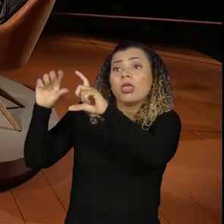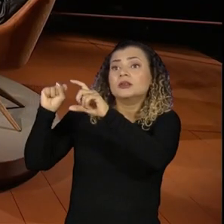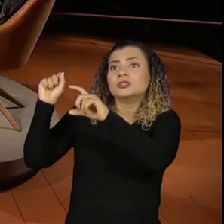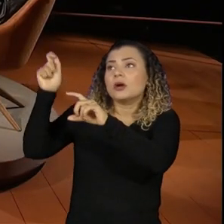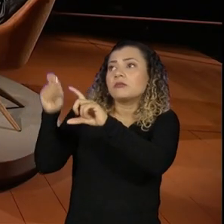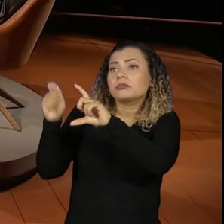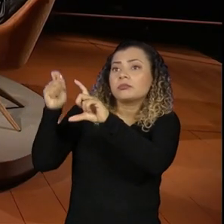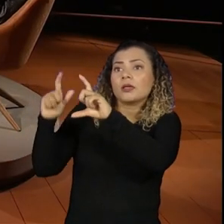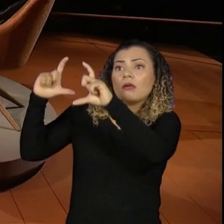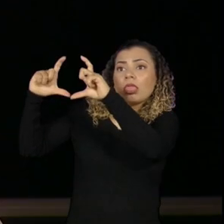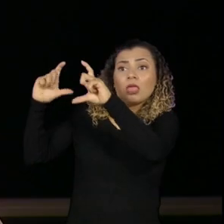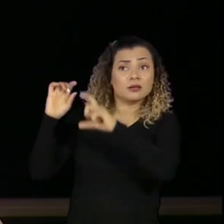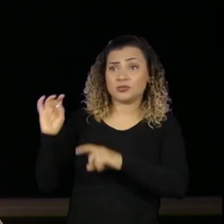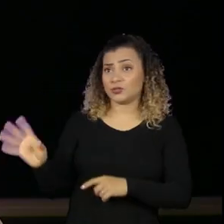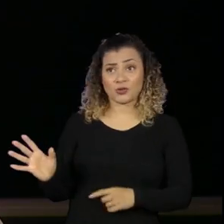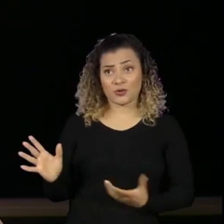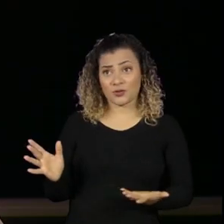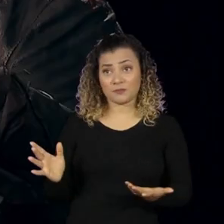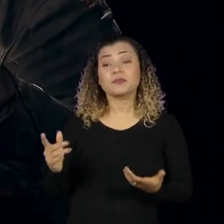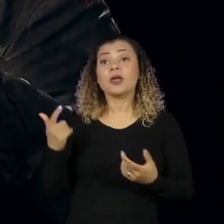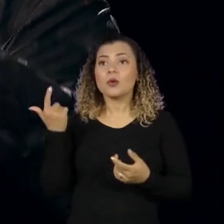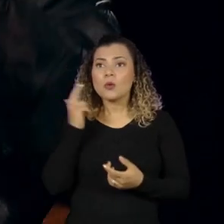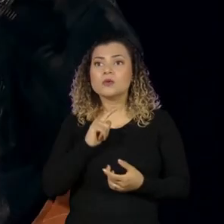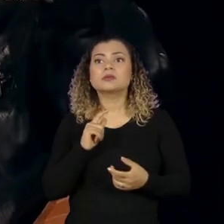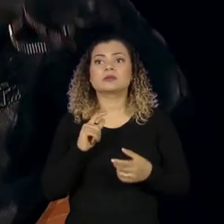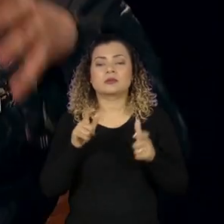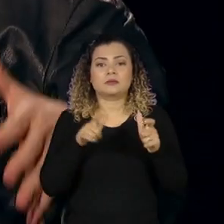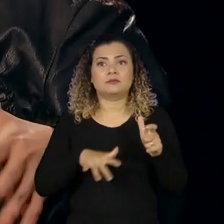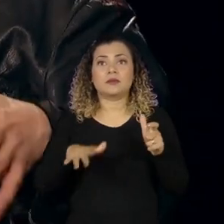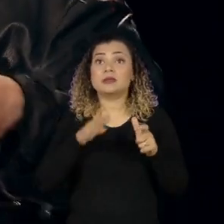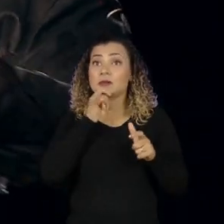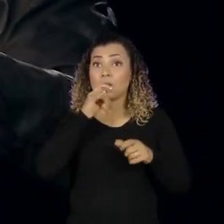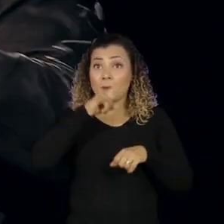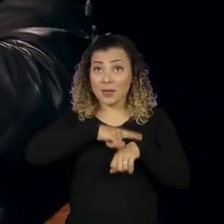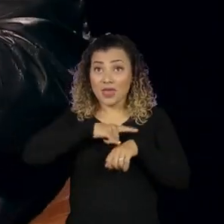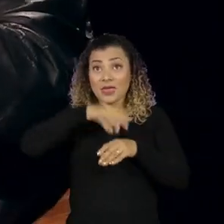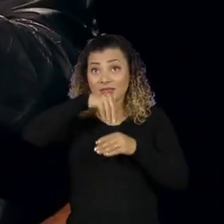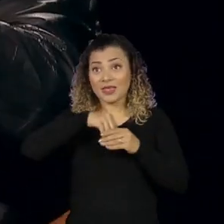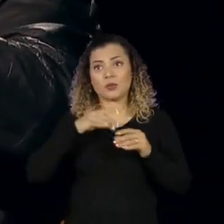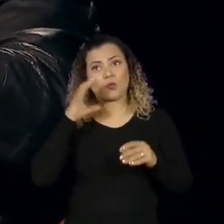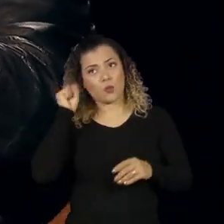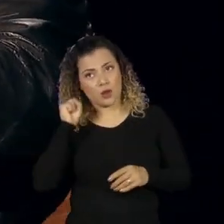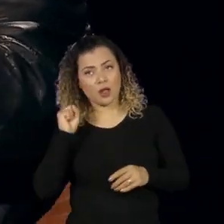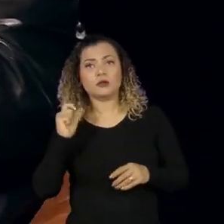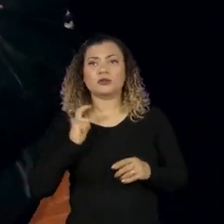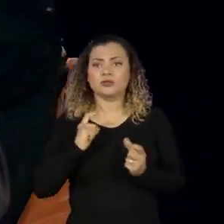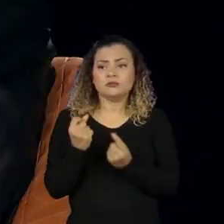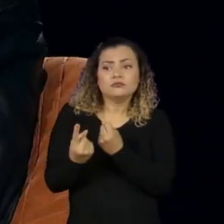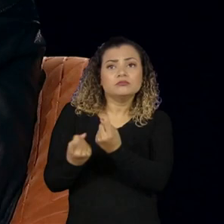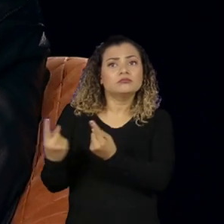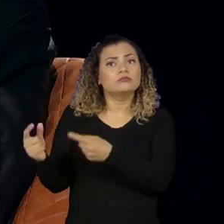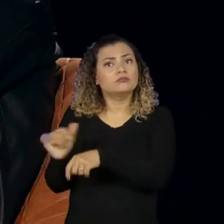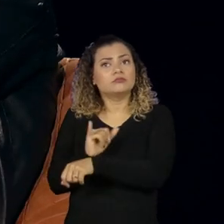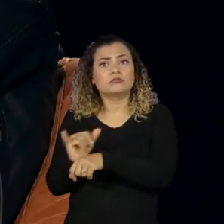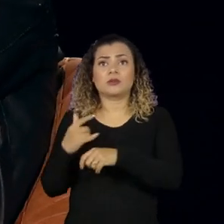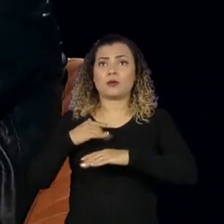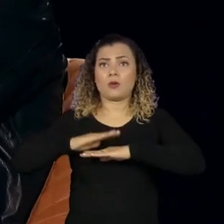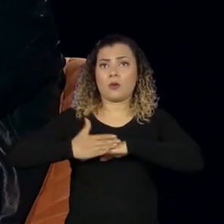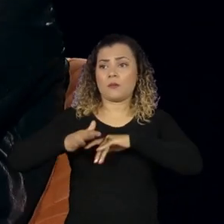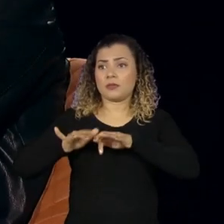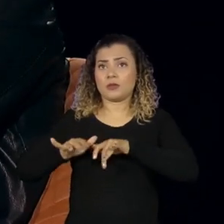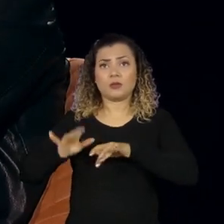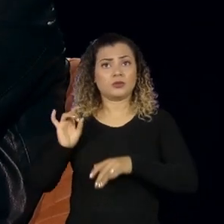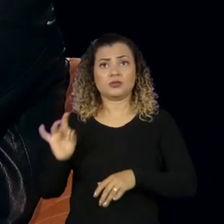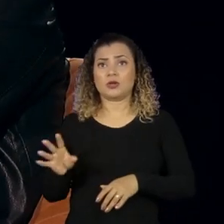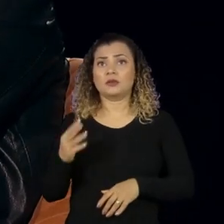tinha um vitrô. E aí eu consegui ter um espaço, o banheiro era dentro do quarto, assim, né? E tinha um lugar para colocar o computador